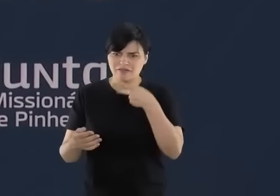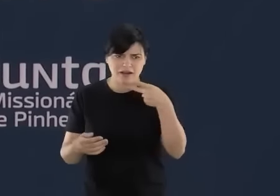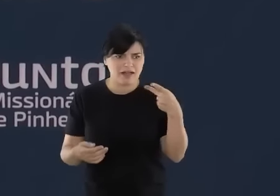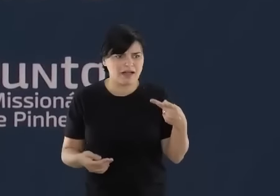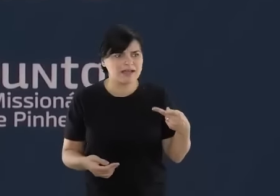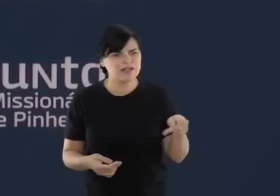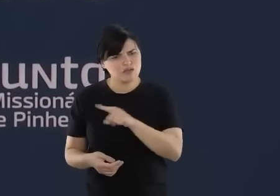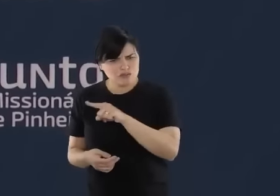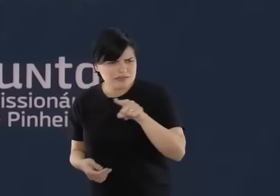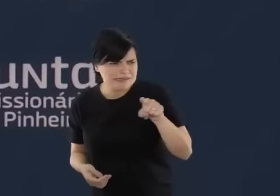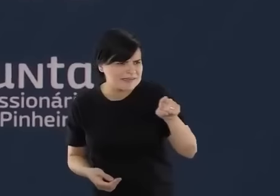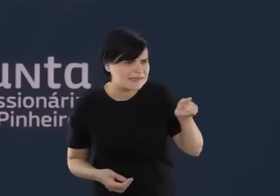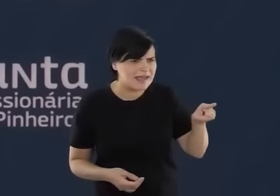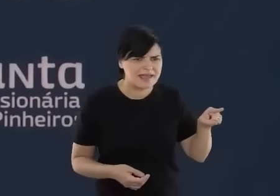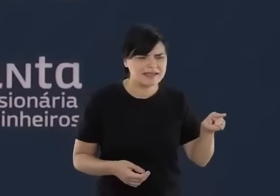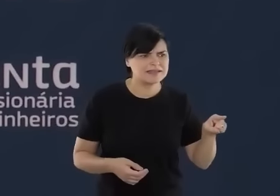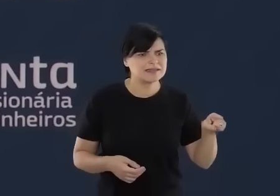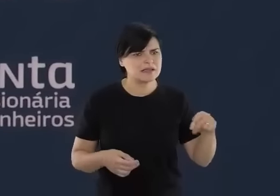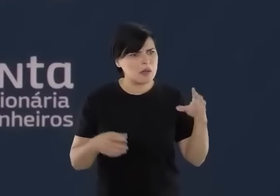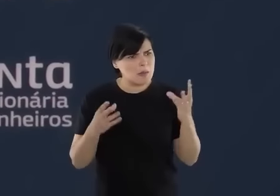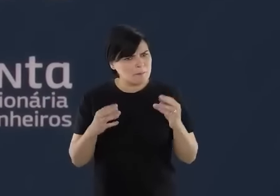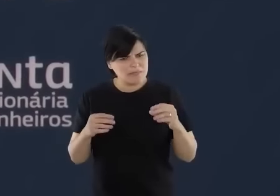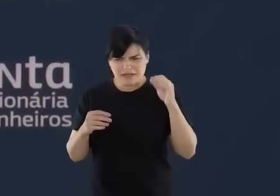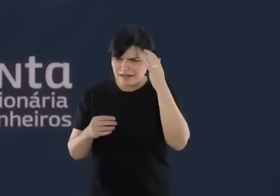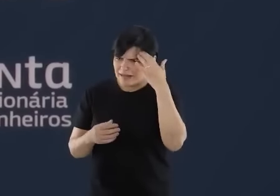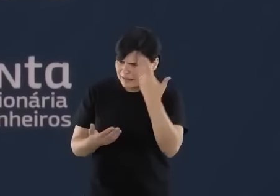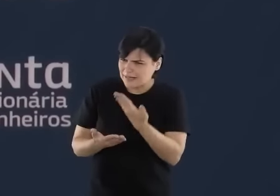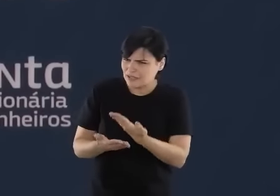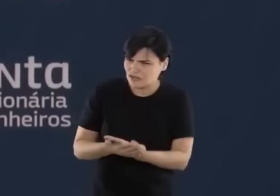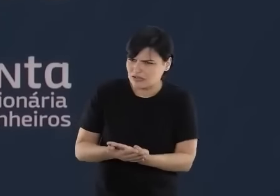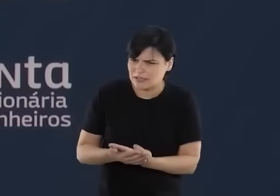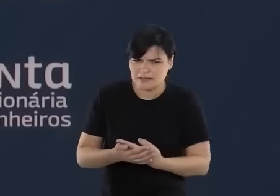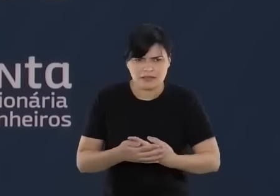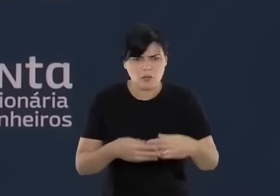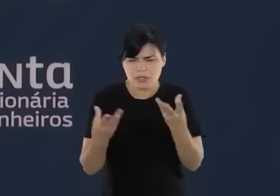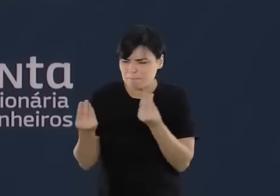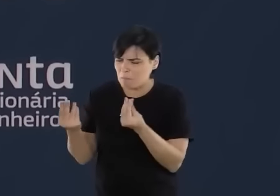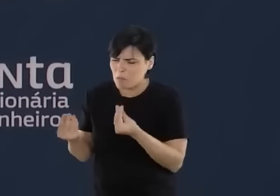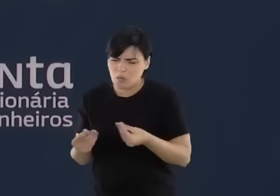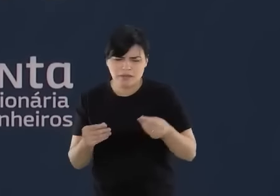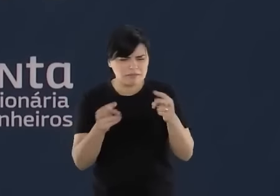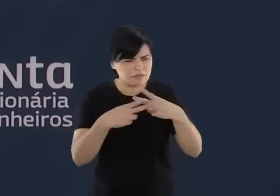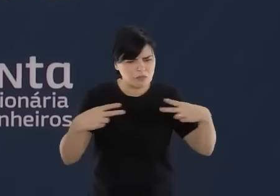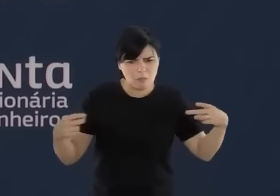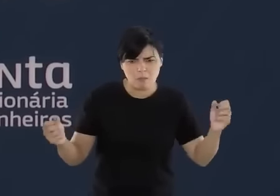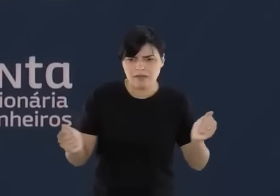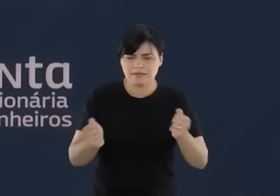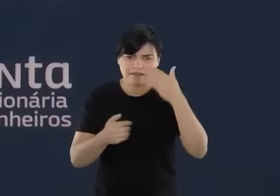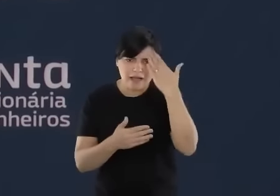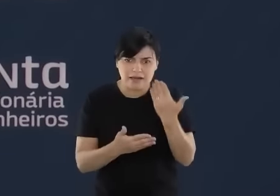em tudos osos acentuadamente religiosos o que que ele tá fazendo ganhando atenção do seu auditório